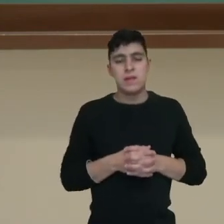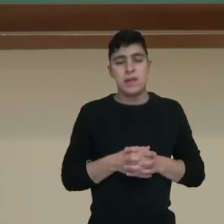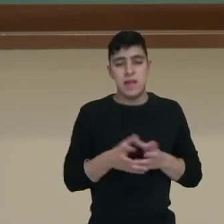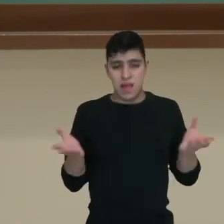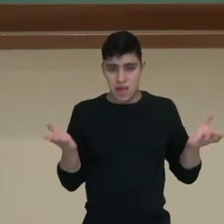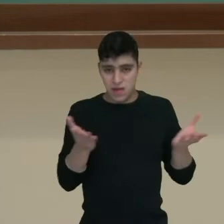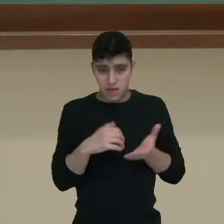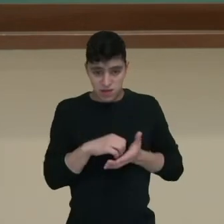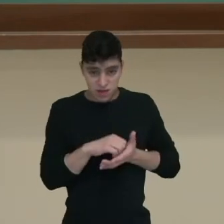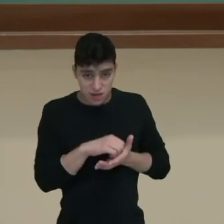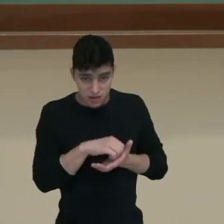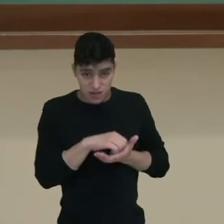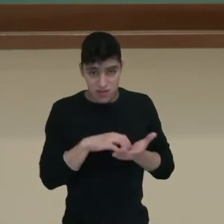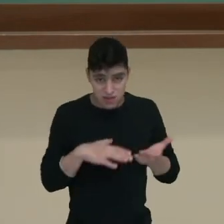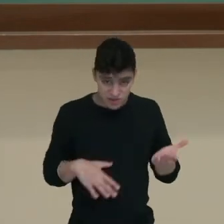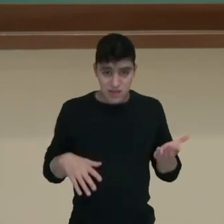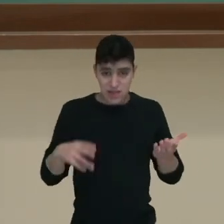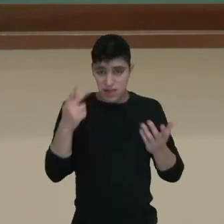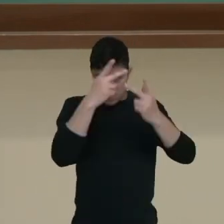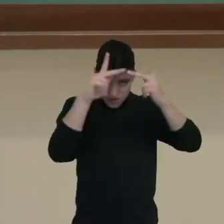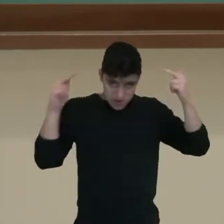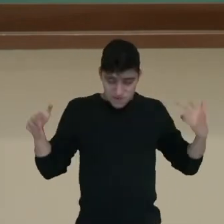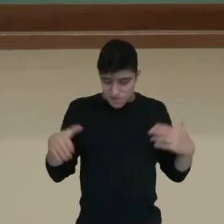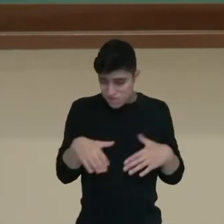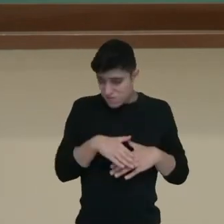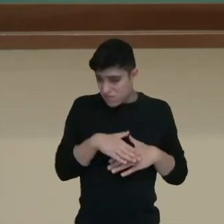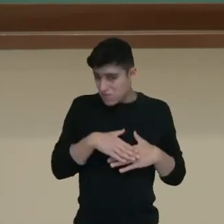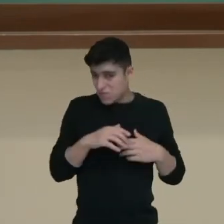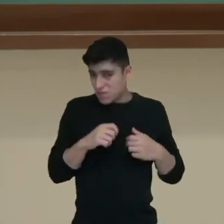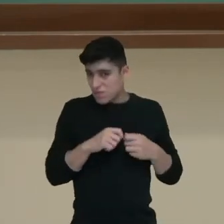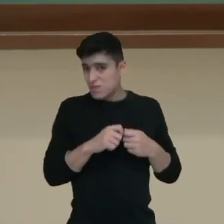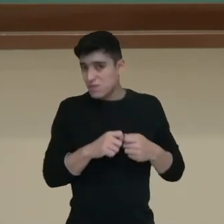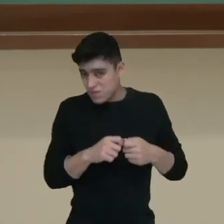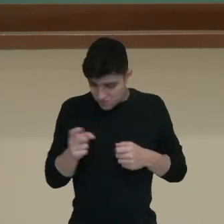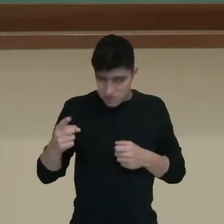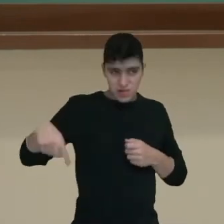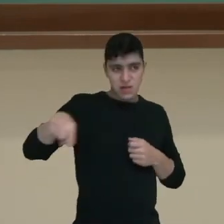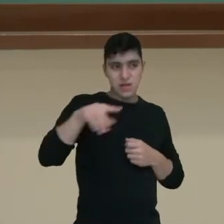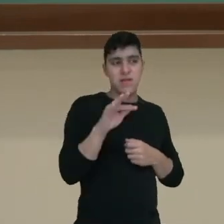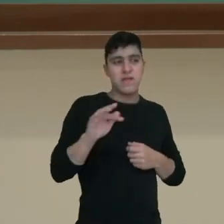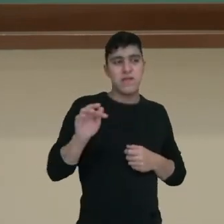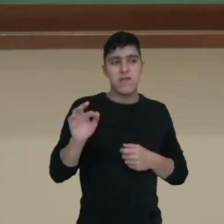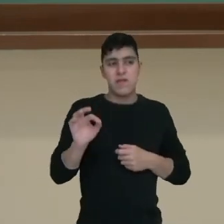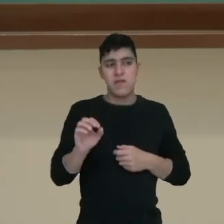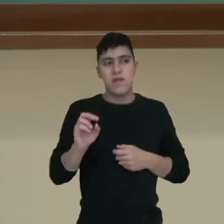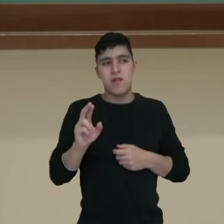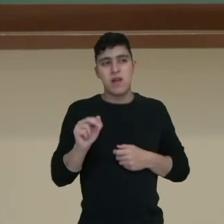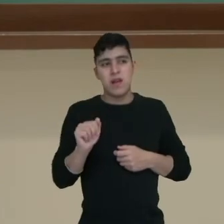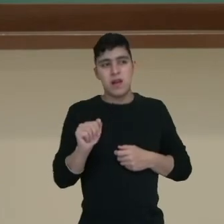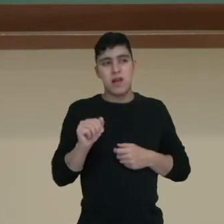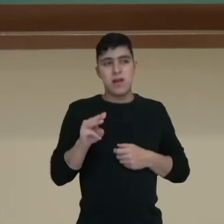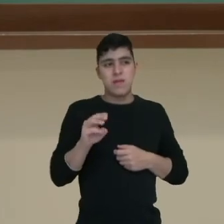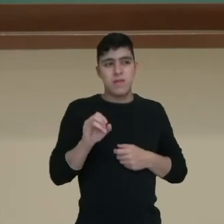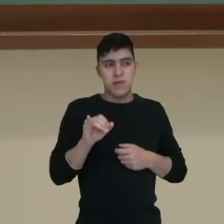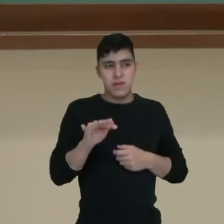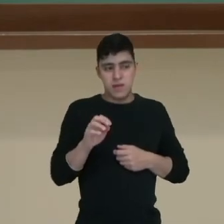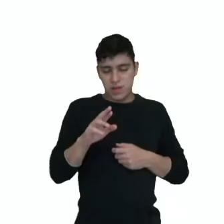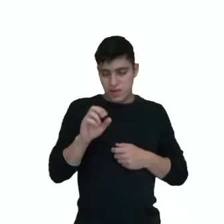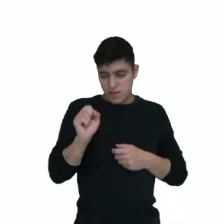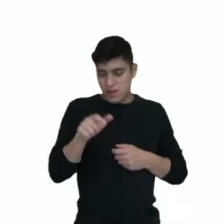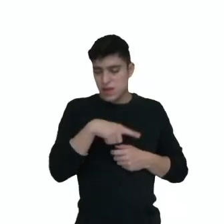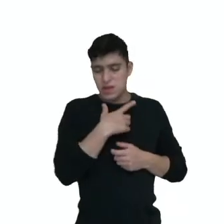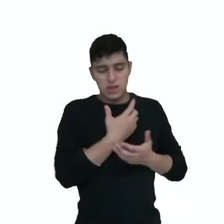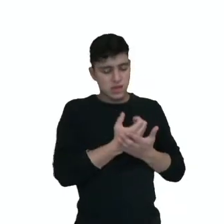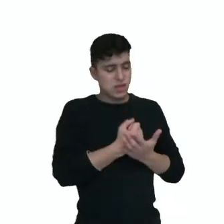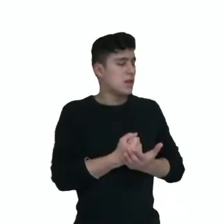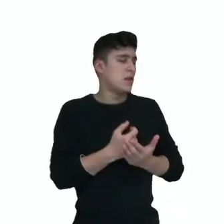Vamos para uma atividade mão na massa. Então, olha só, nós vamos fazer foraminíferos. Isso mesmo. Então, foraminíferos têm registro